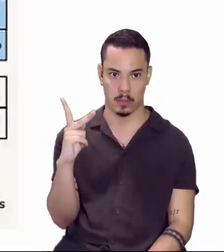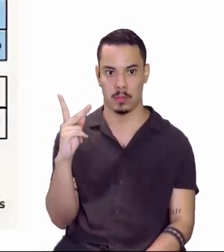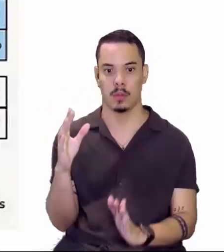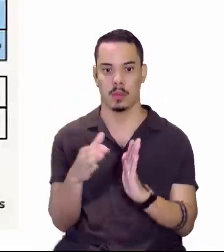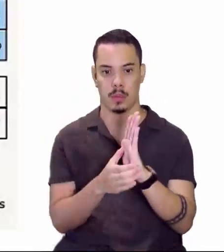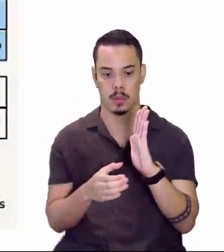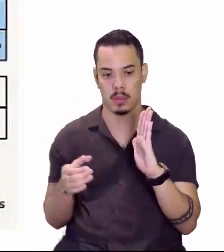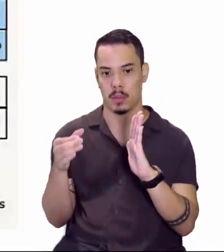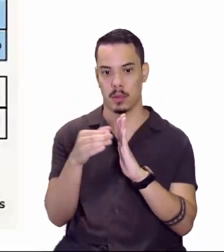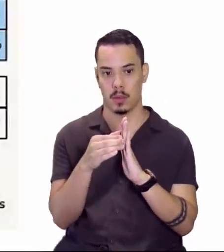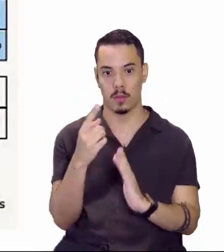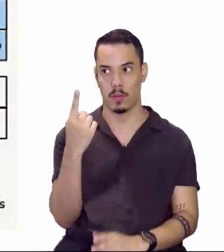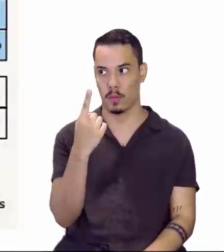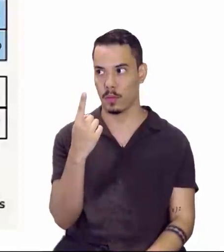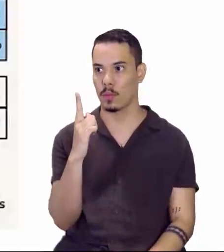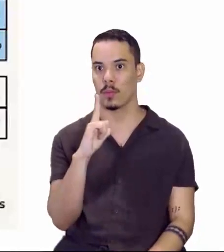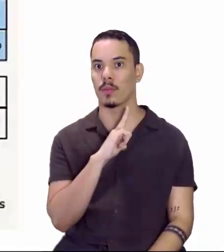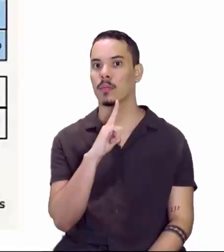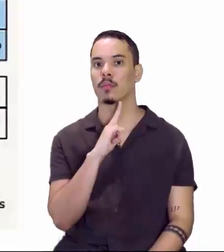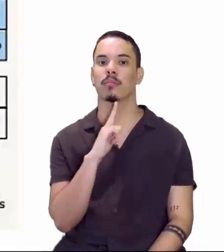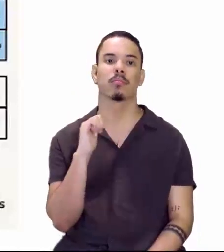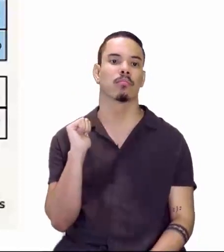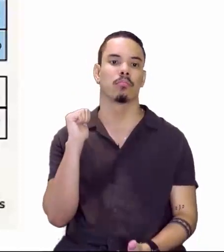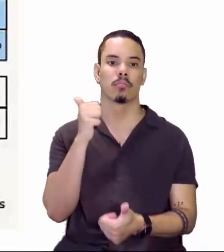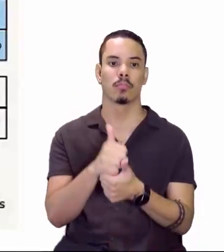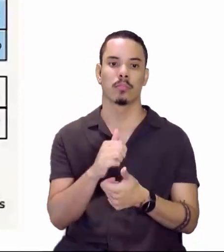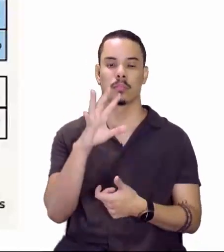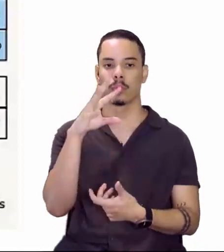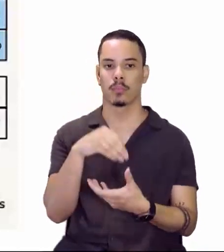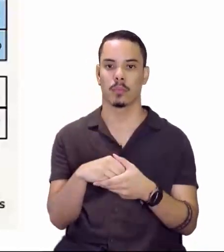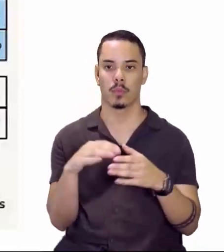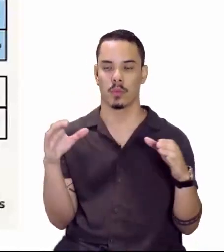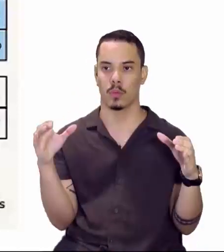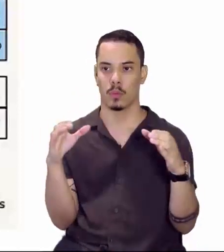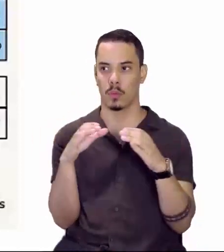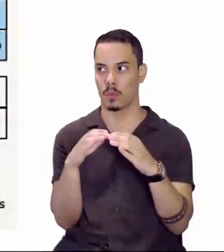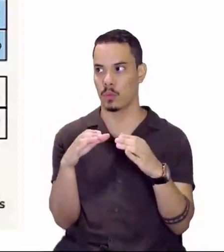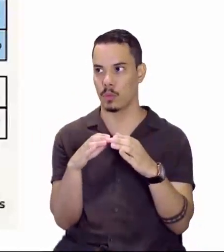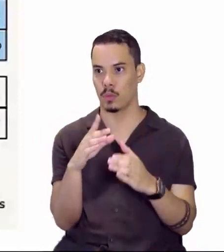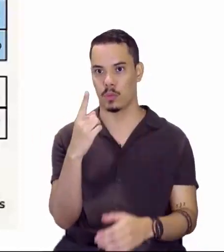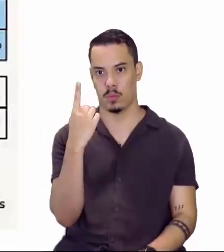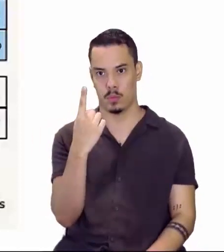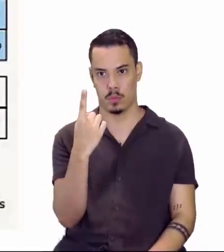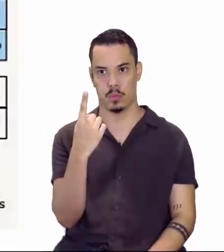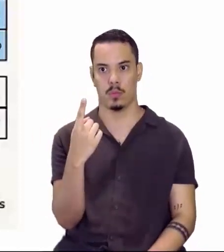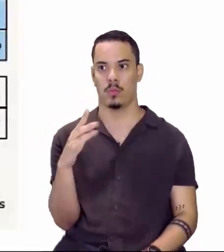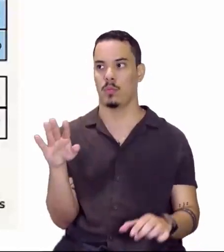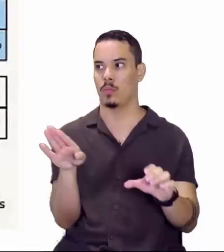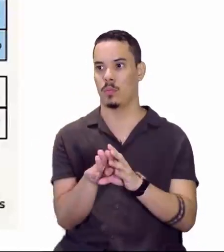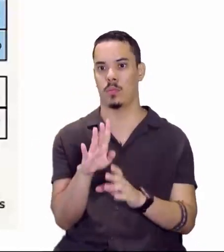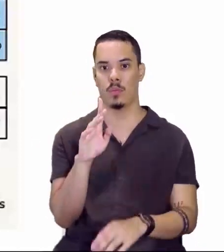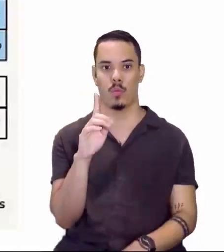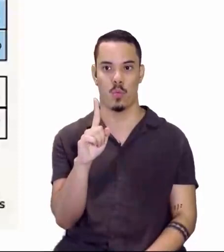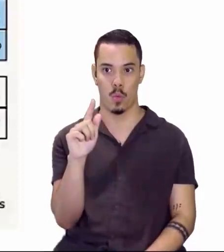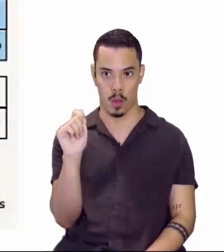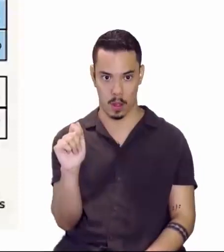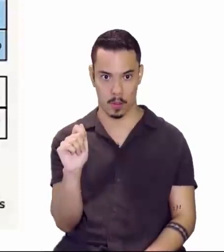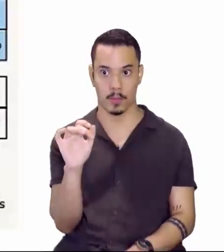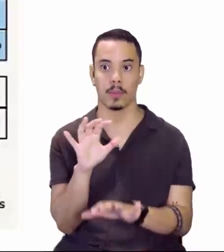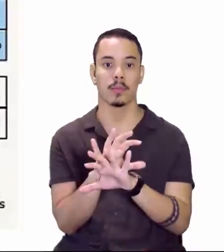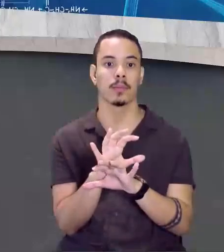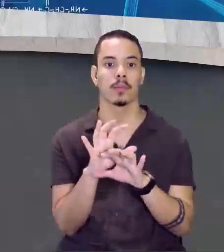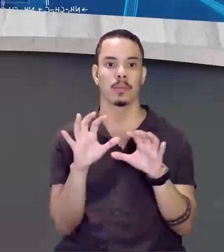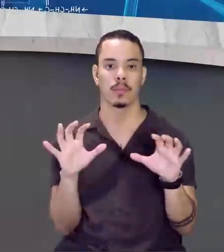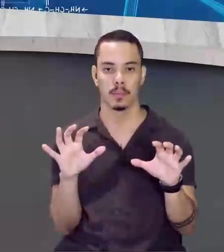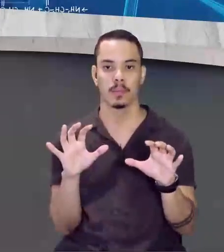1, ele se situa no grupo 1, ou seja, na família 1A. E assim, meu caro